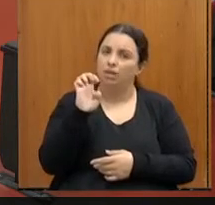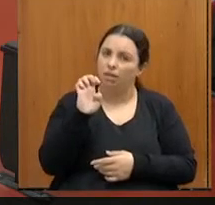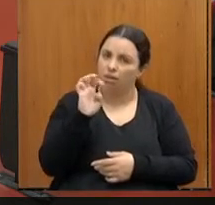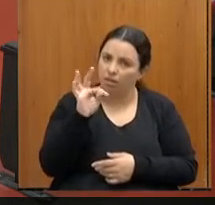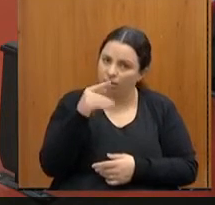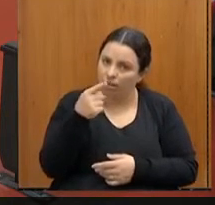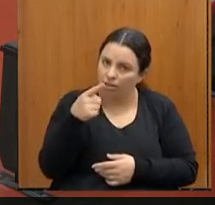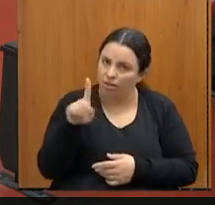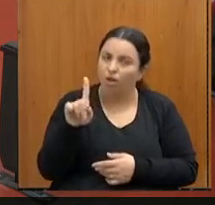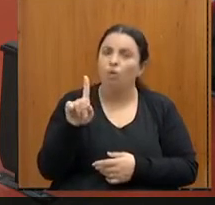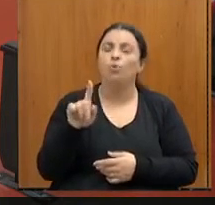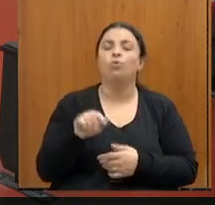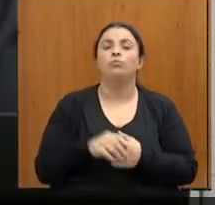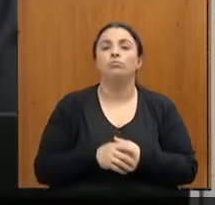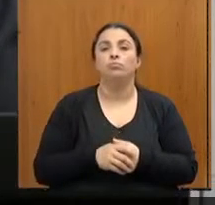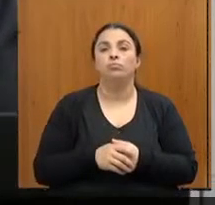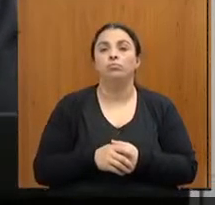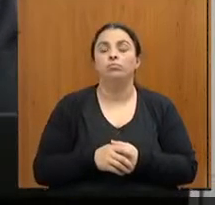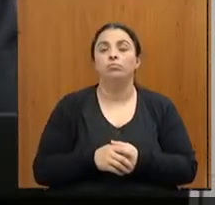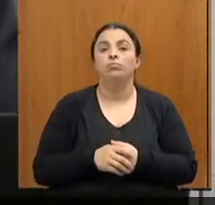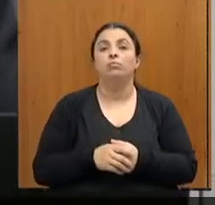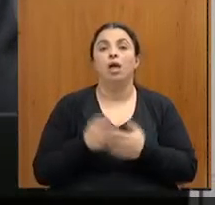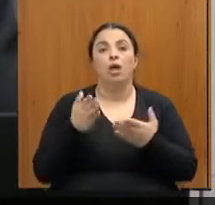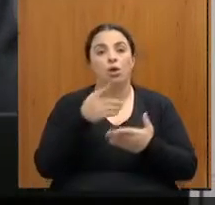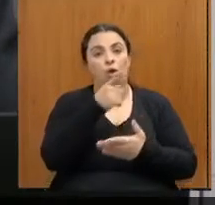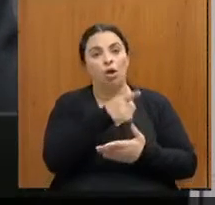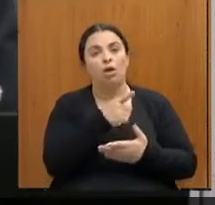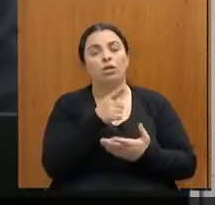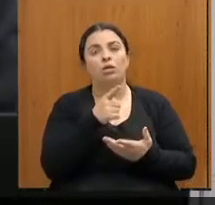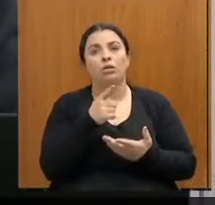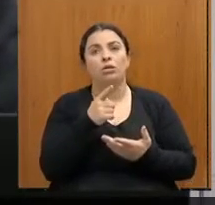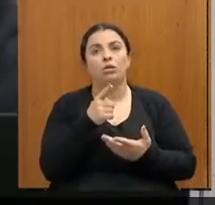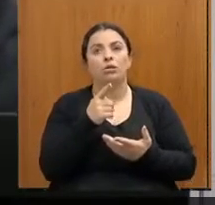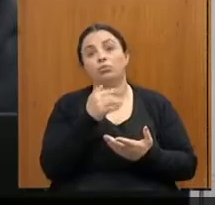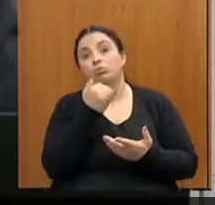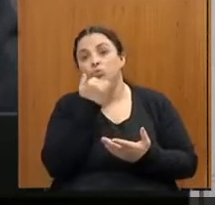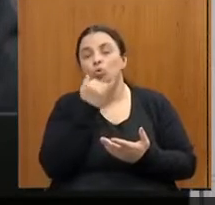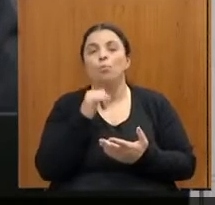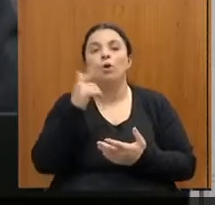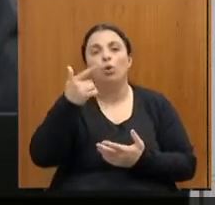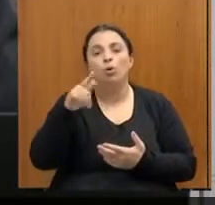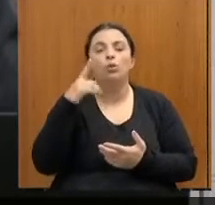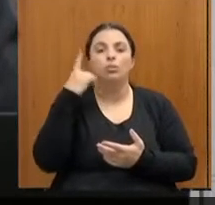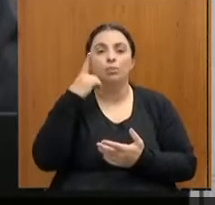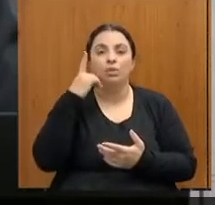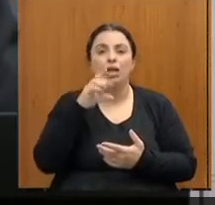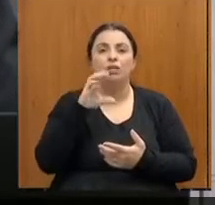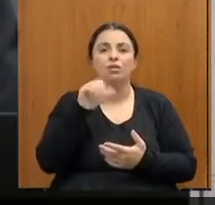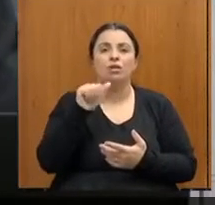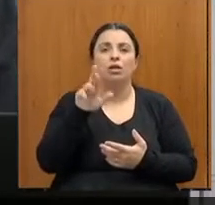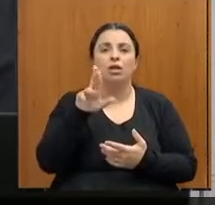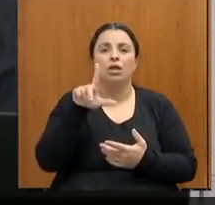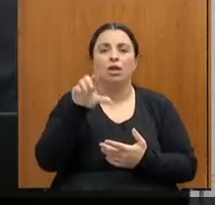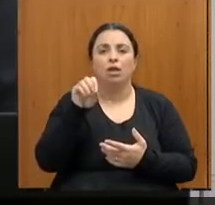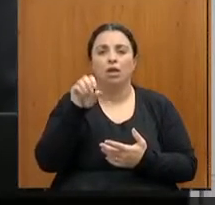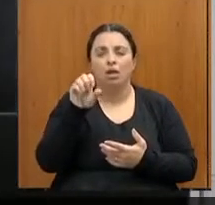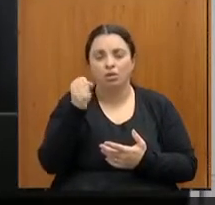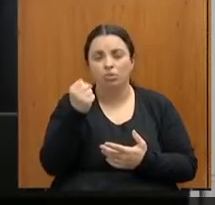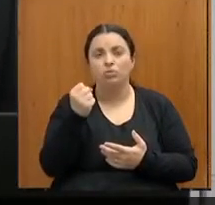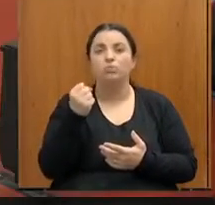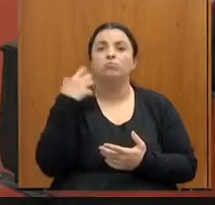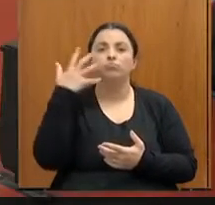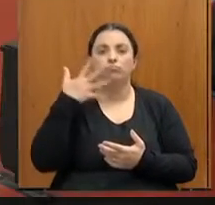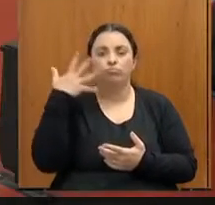passo a palavra para suas considerações por até 3 minutos o deputado Carlos Henrique